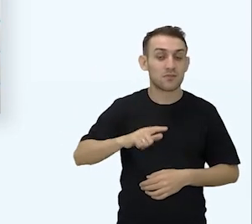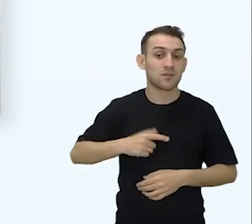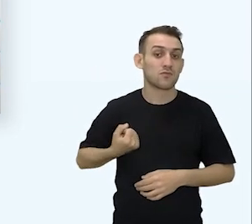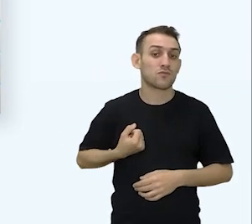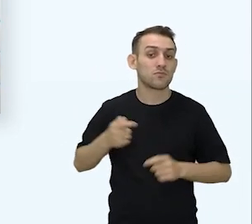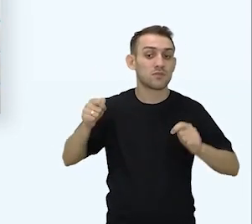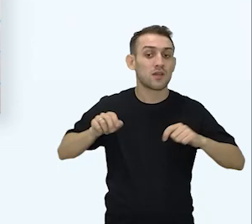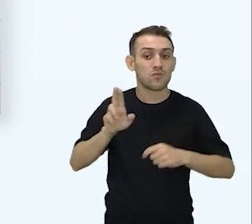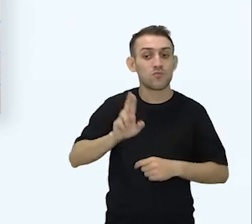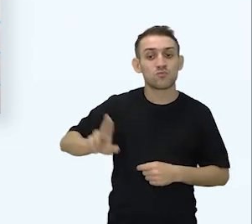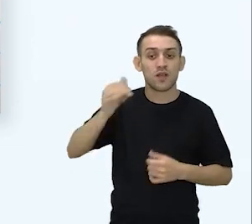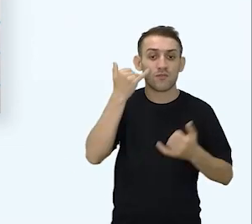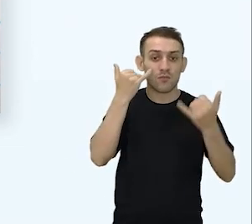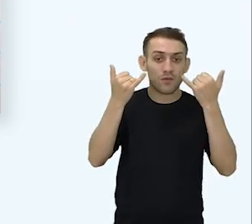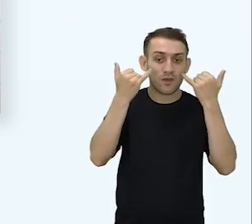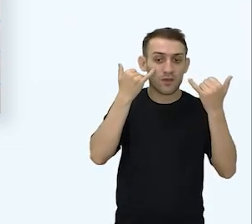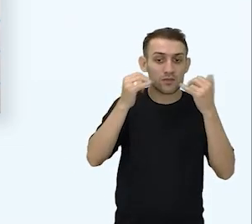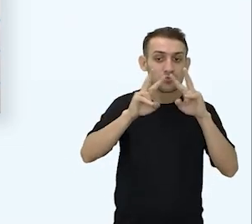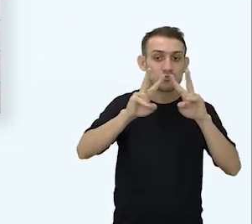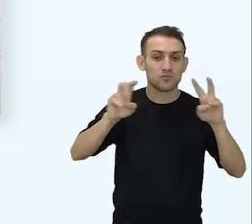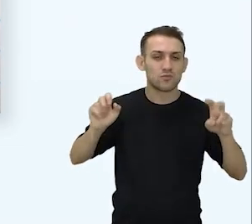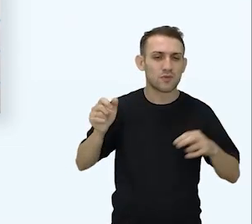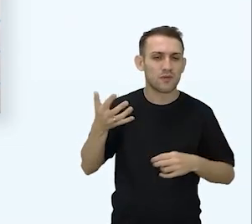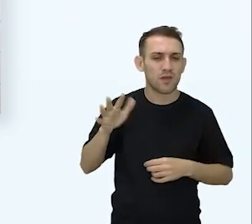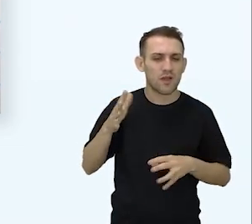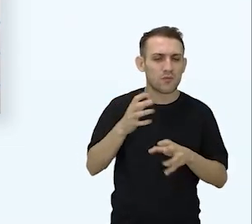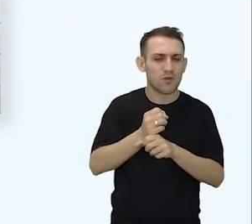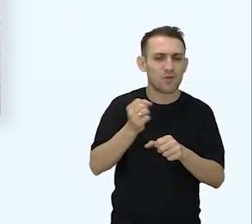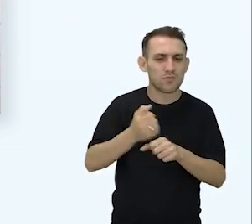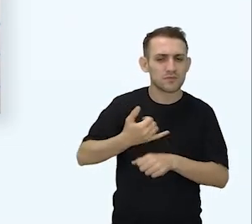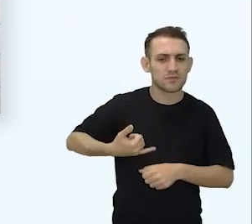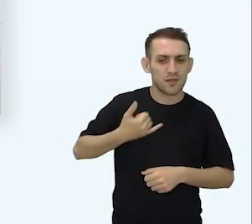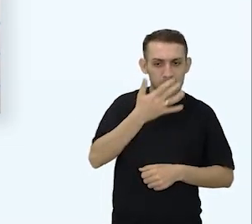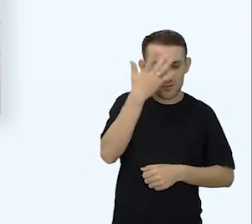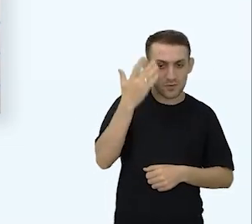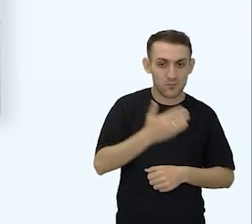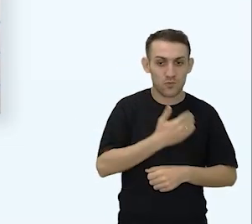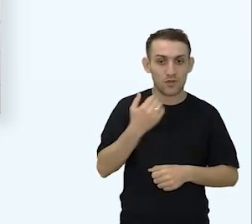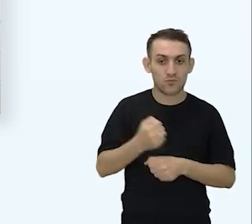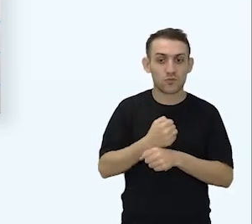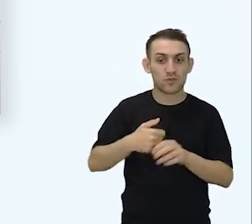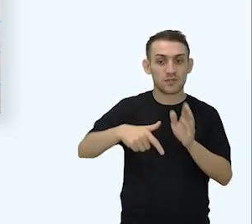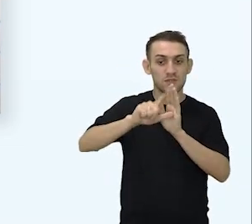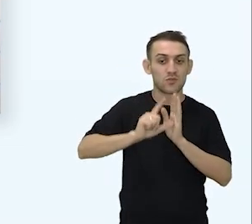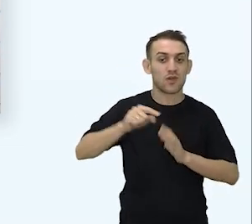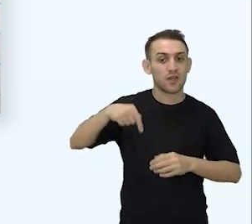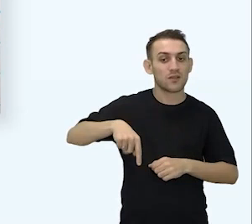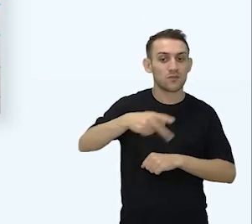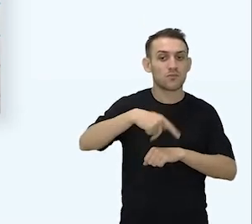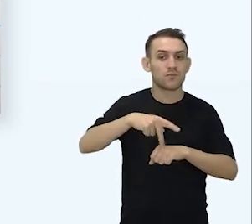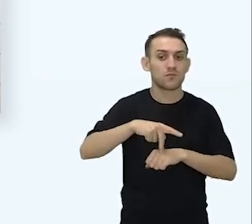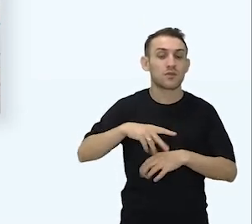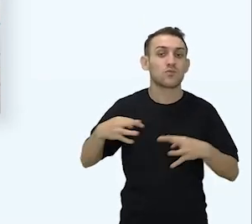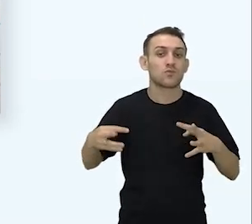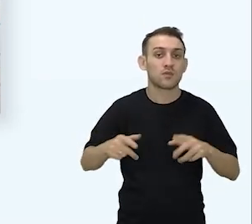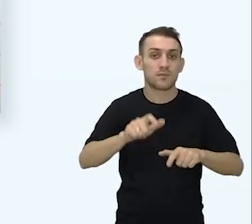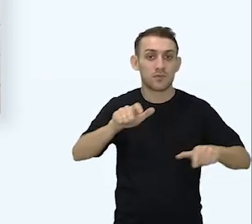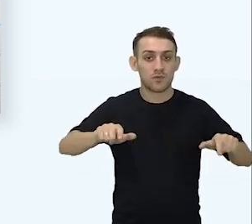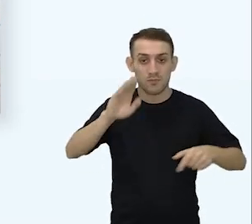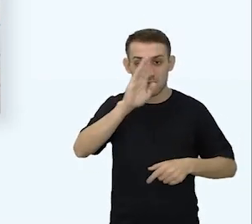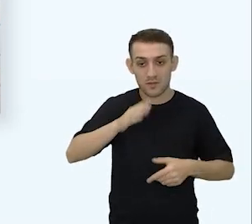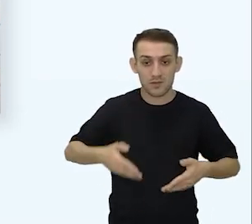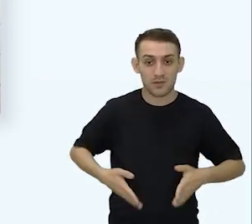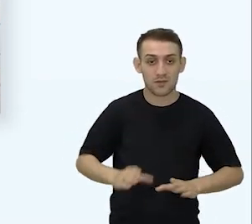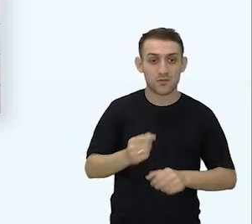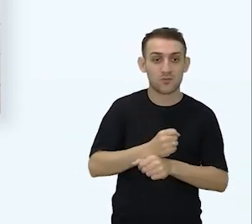são usadas informações sobre a média de idade em que as pessoas morreram no ano anterior em nosso país. Para os brasileiros nascidos